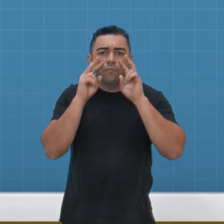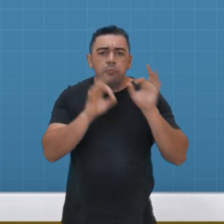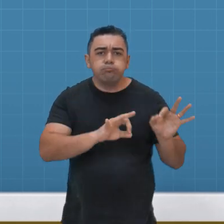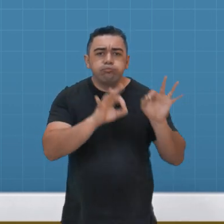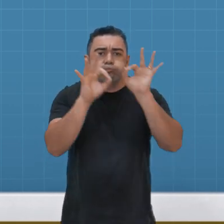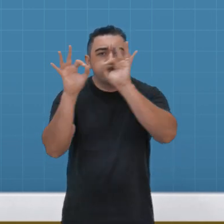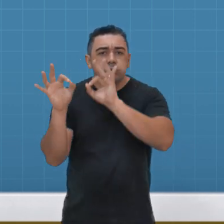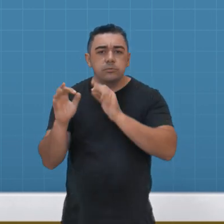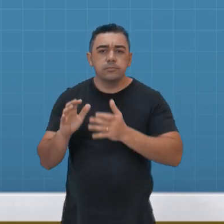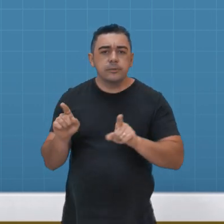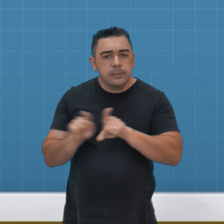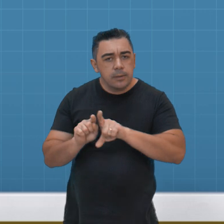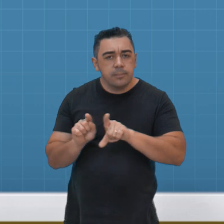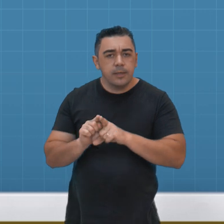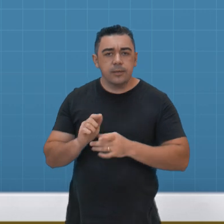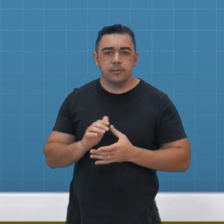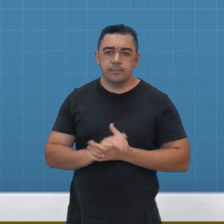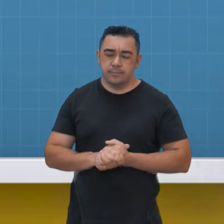estamos aqui também.